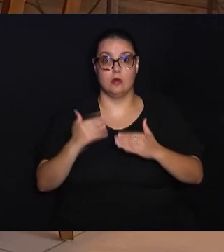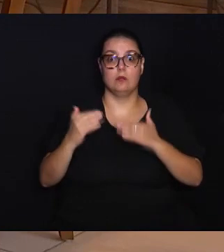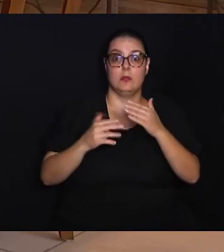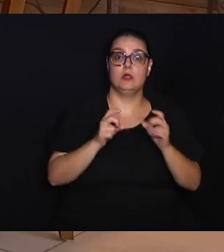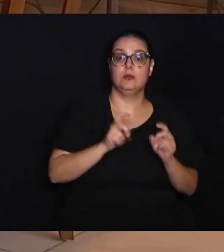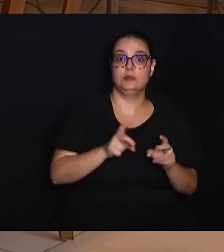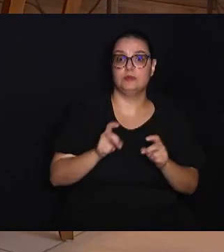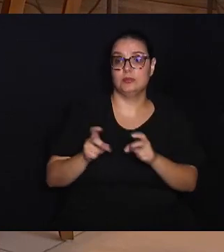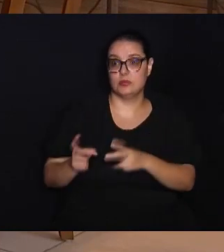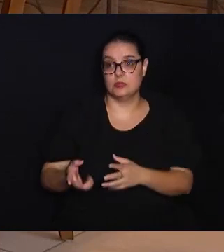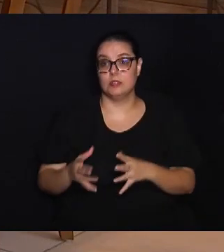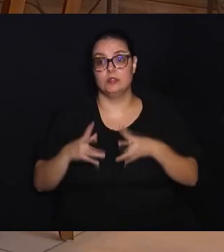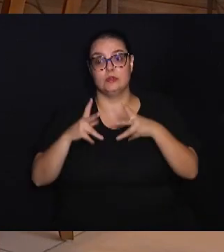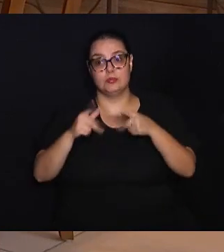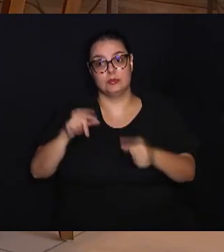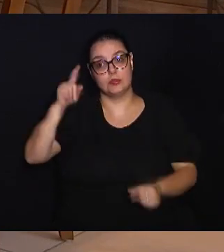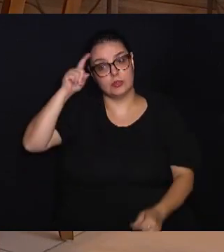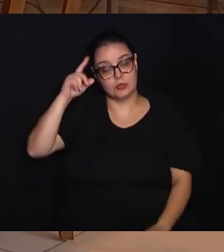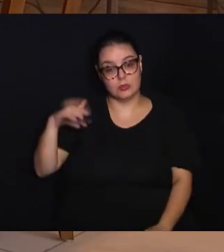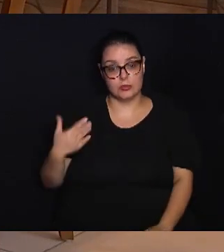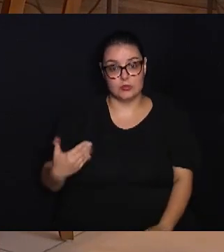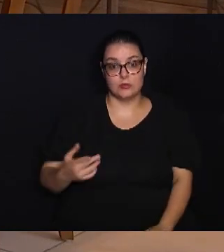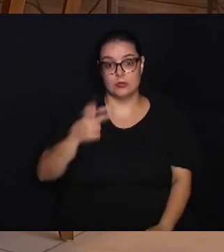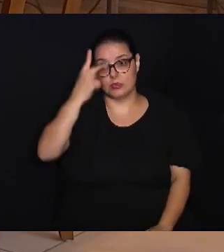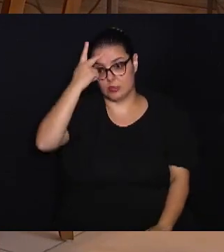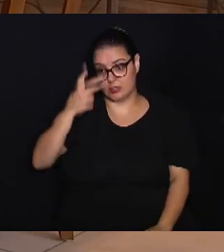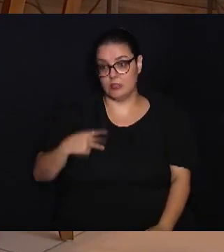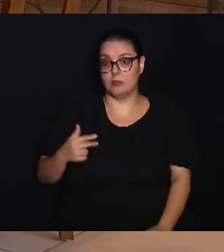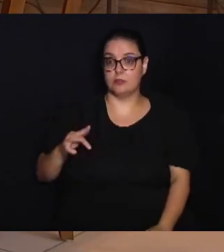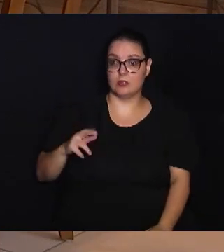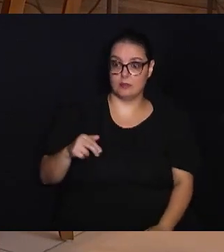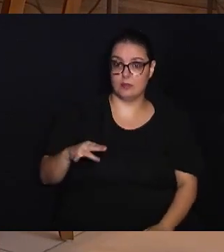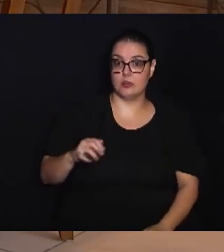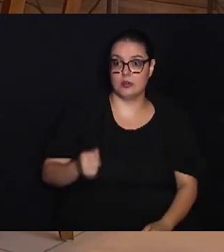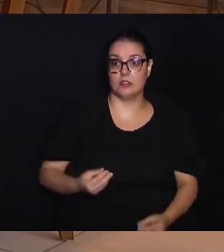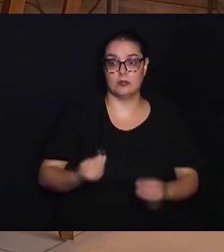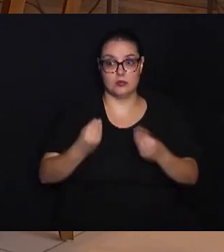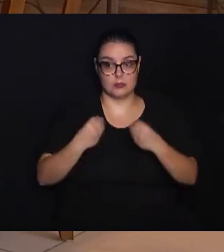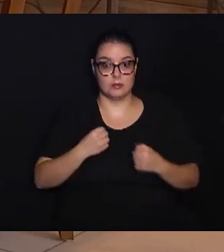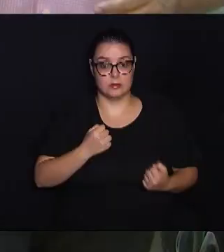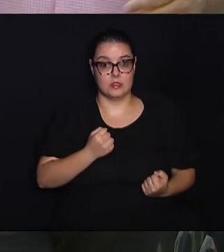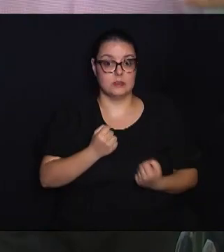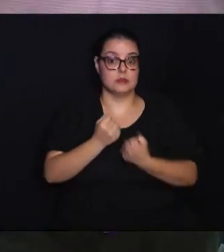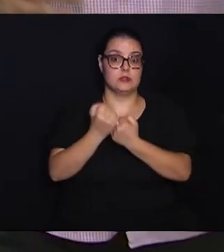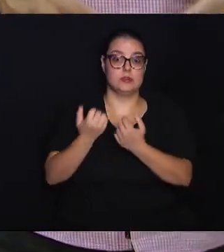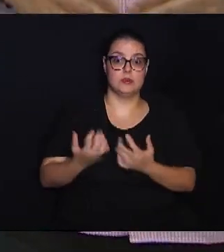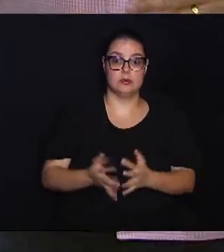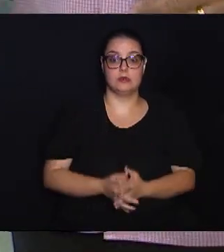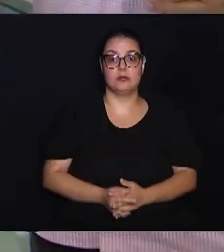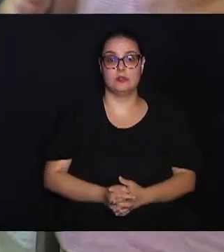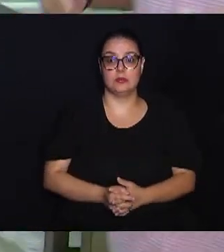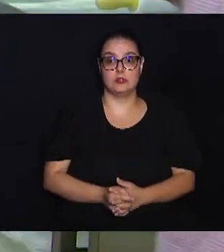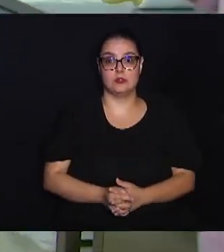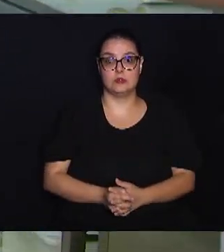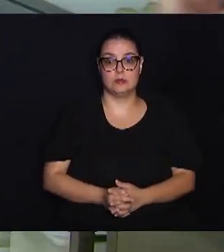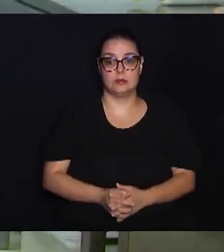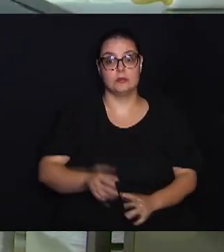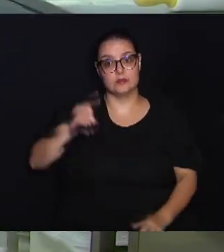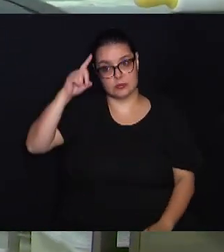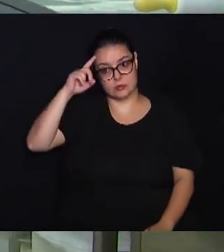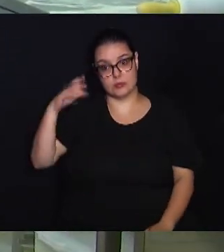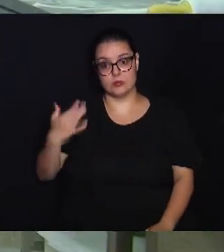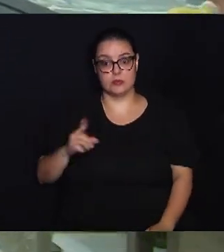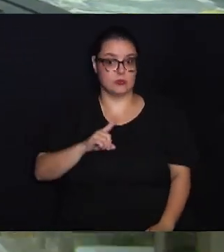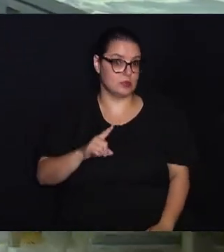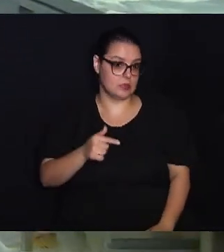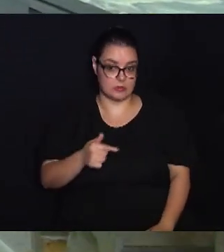o próprio desenvolvimento da venda né todo dia a dia a a própria franquia nos dá este suporte eh